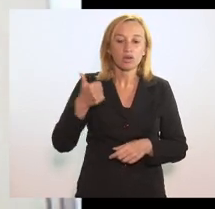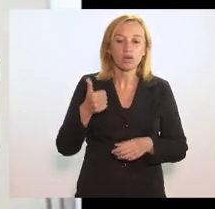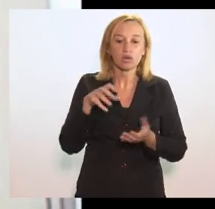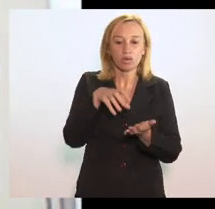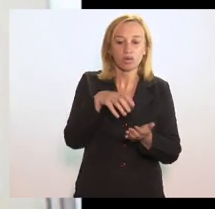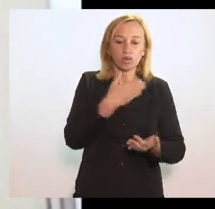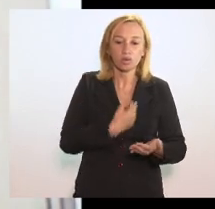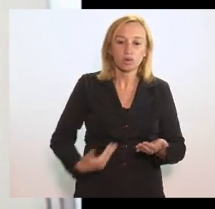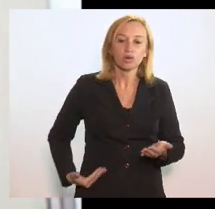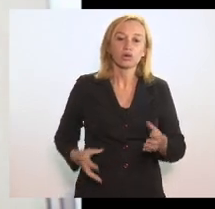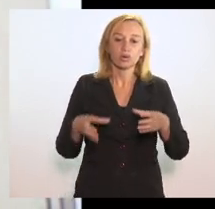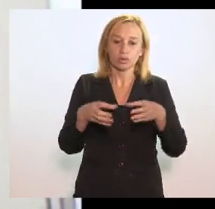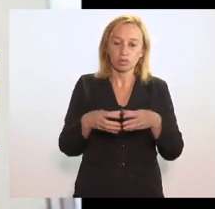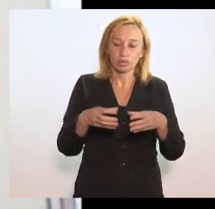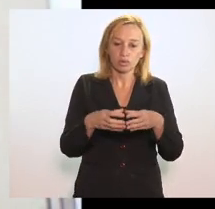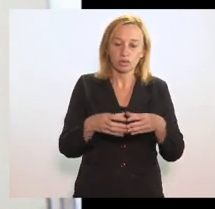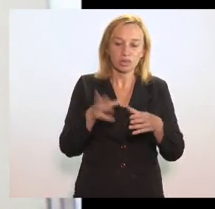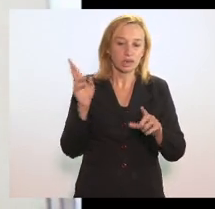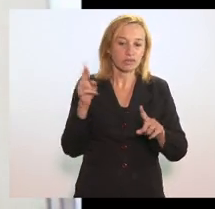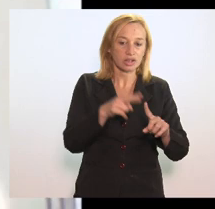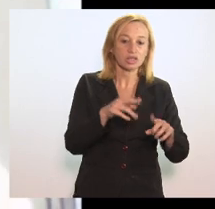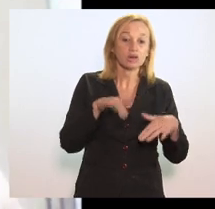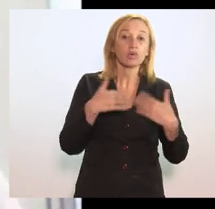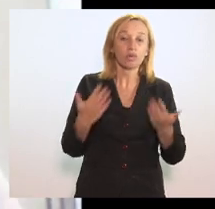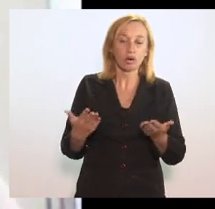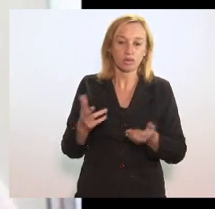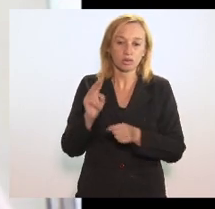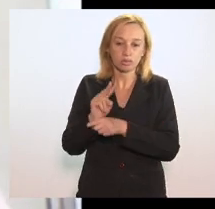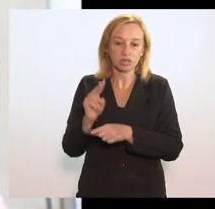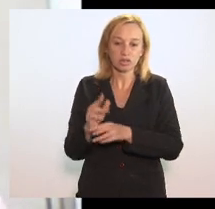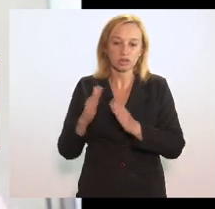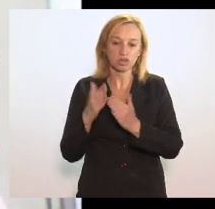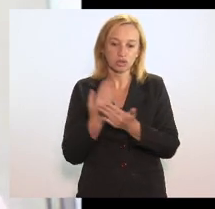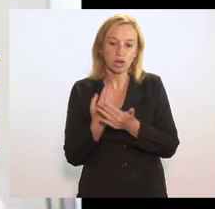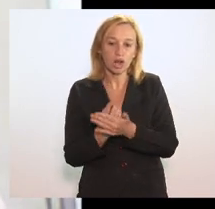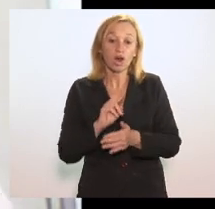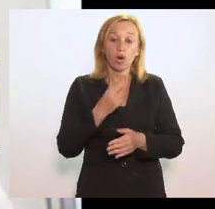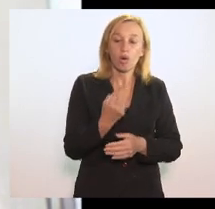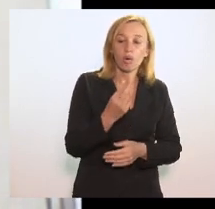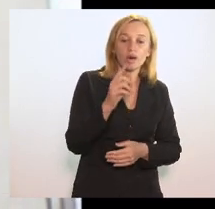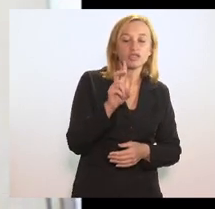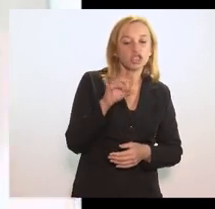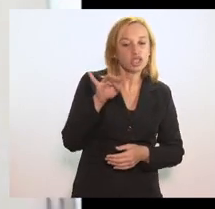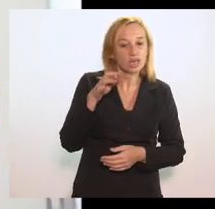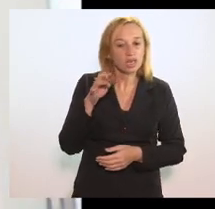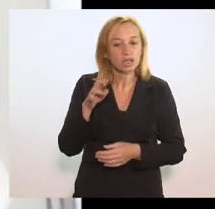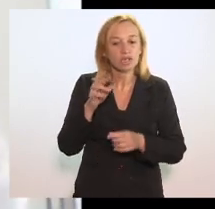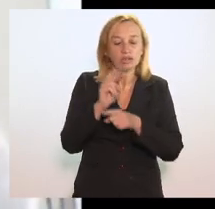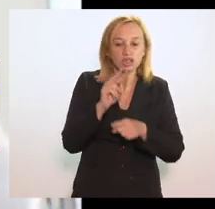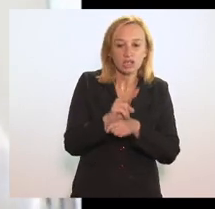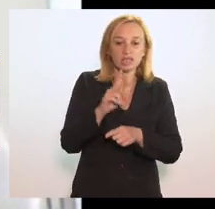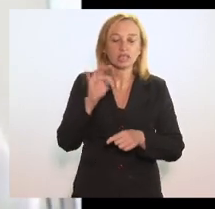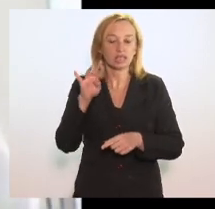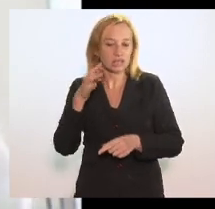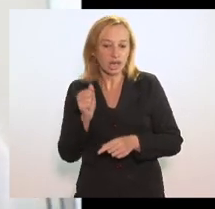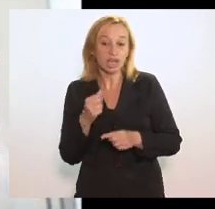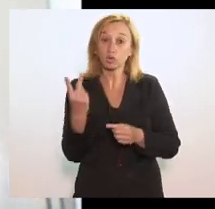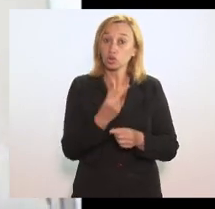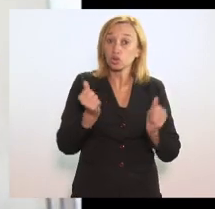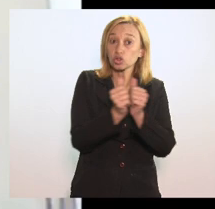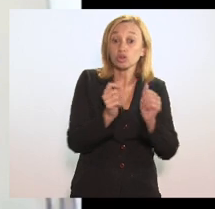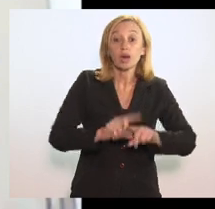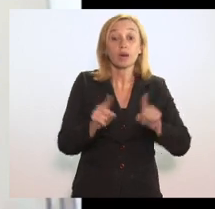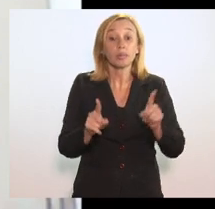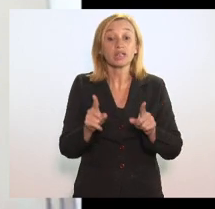essa referência. Vai ser a inspeção escolar? Vai ser a vigilância sanitária? Vão ser os dois em conjunto, mas